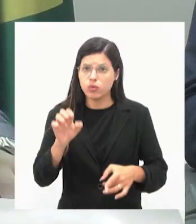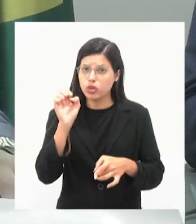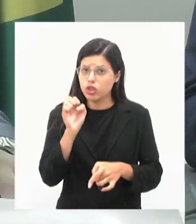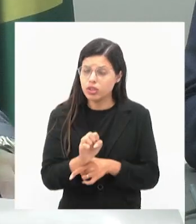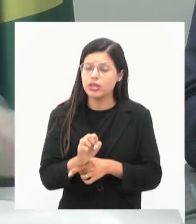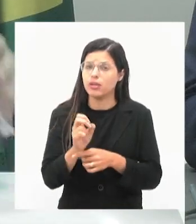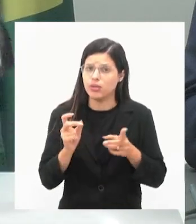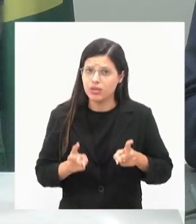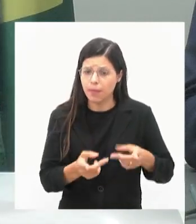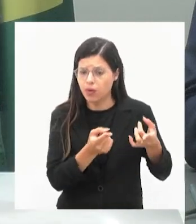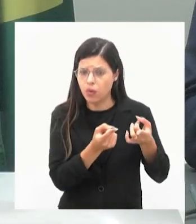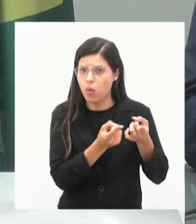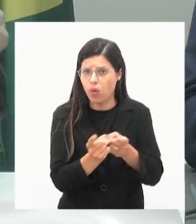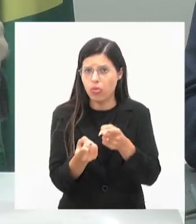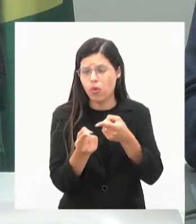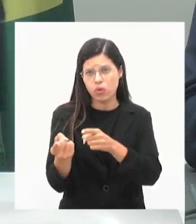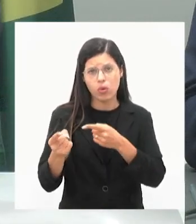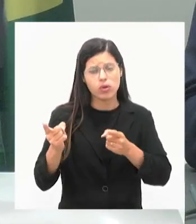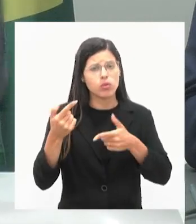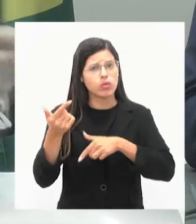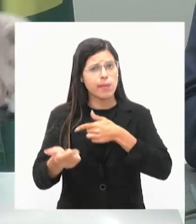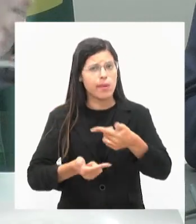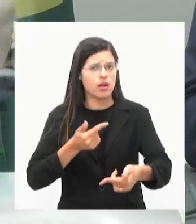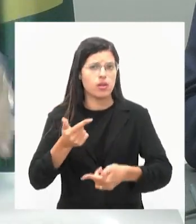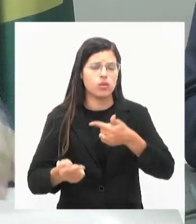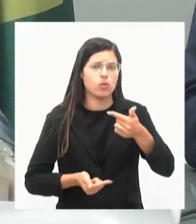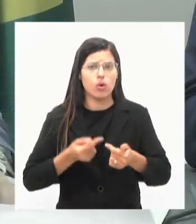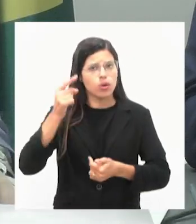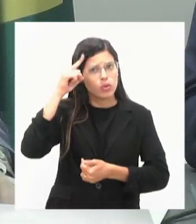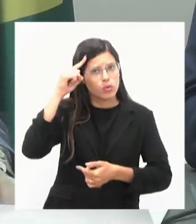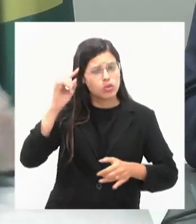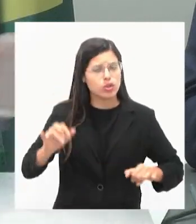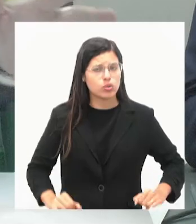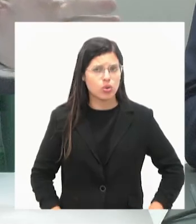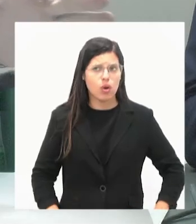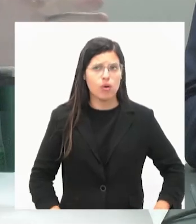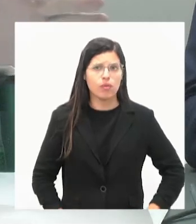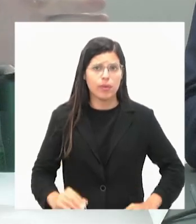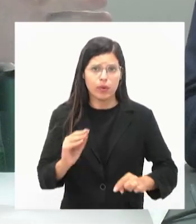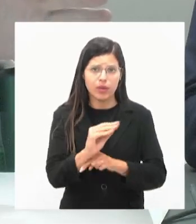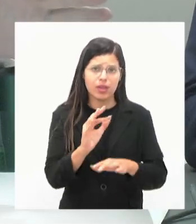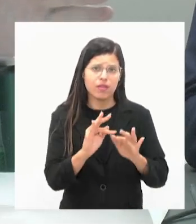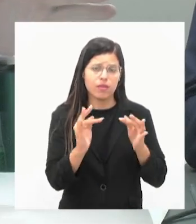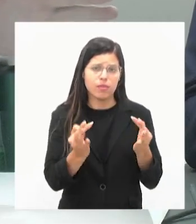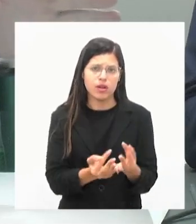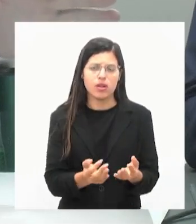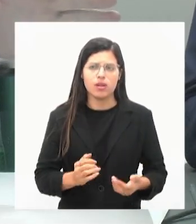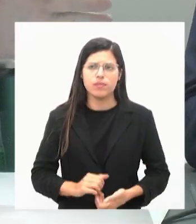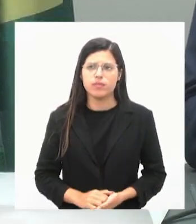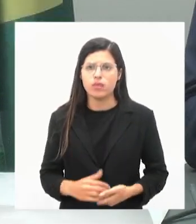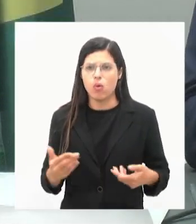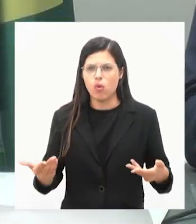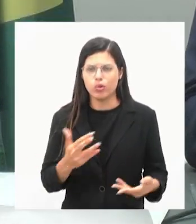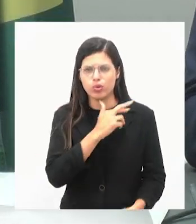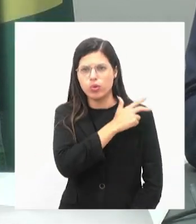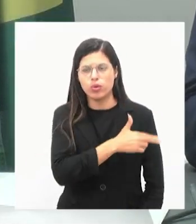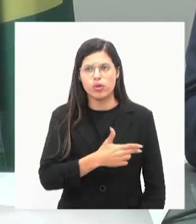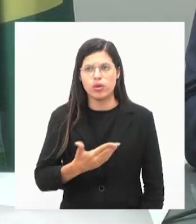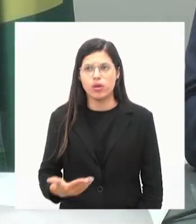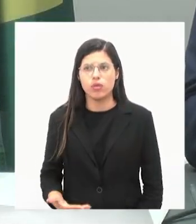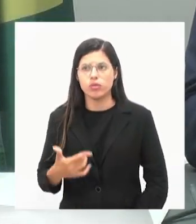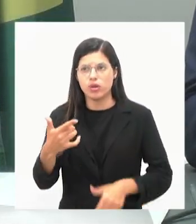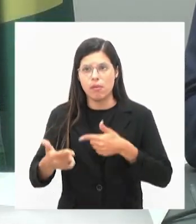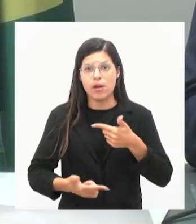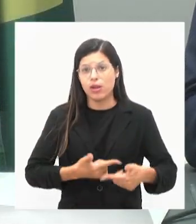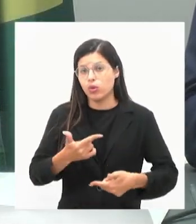trabalhador, que sofre o dia a dia para levar o seu sustento para dentro de casa, pô. Mas aí hoje, Coronel Luciano, infelizmente os trabalhadores estão com medo